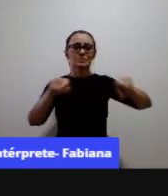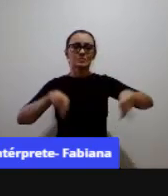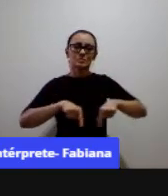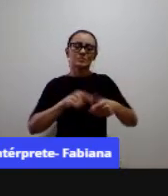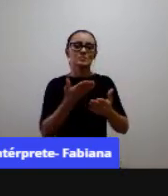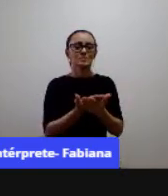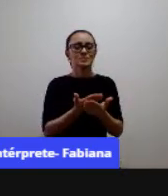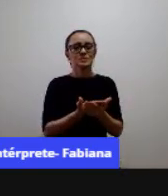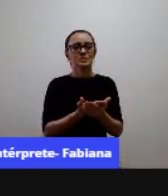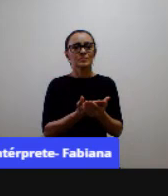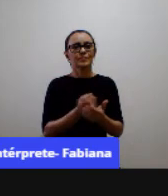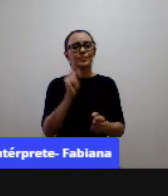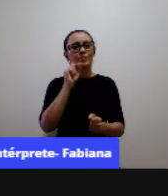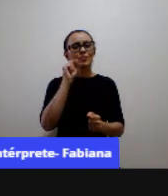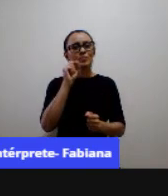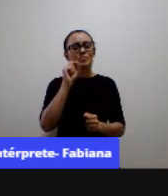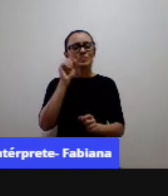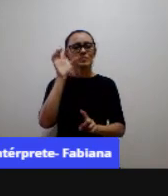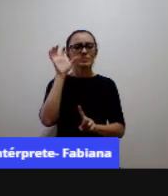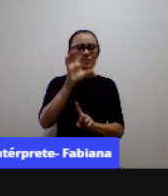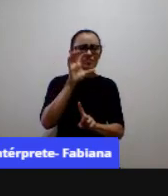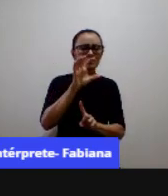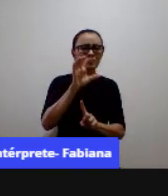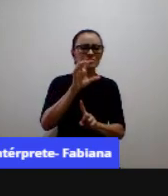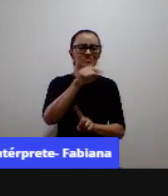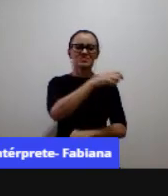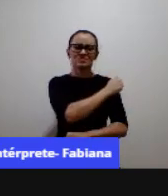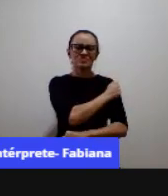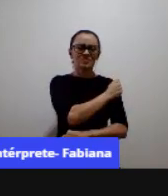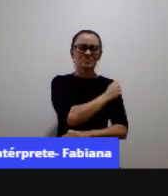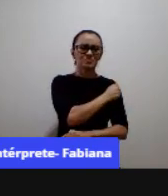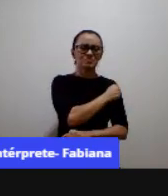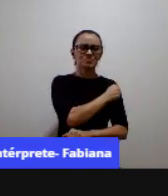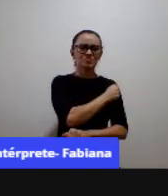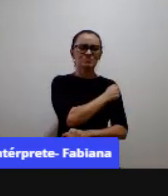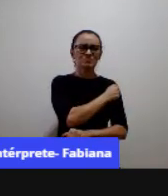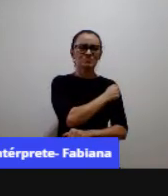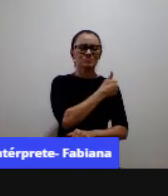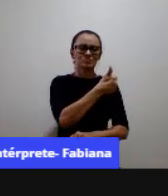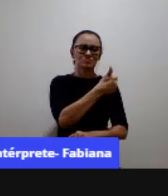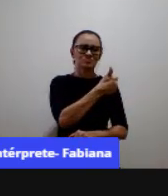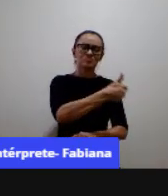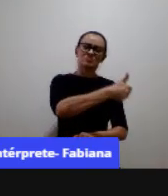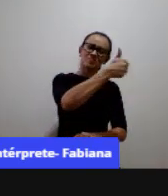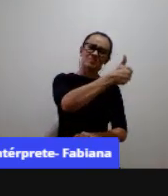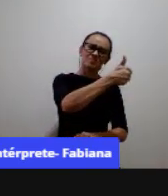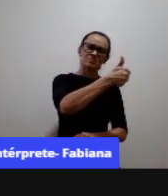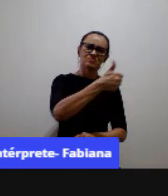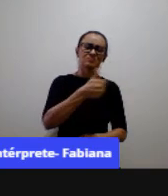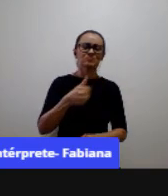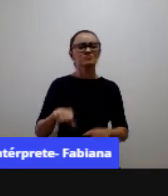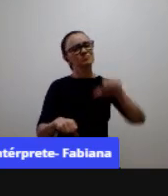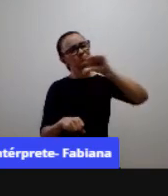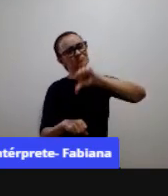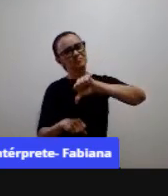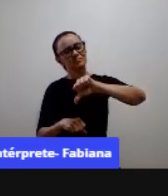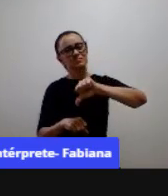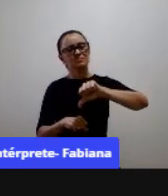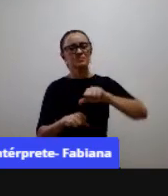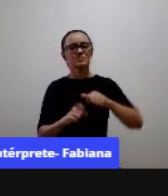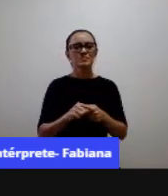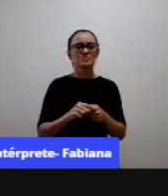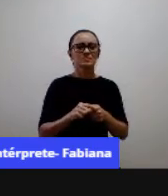está influenciando ali negativamente aquele aluno, né? Na questão do manejo, se ele tem uma